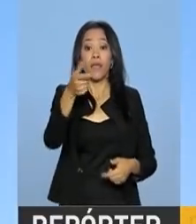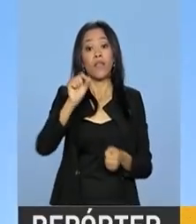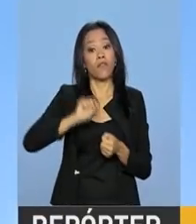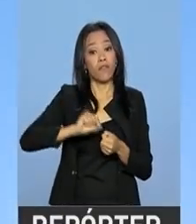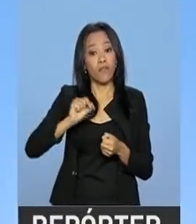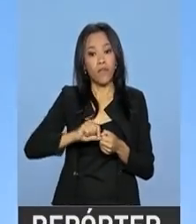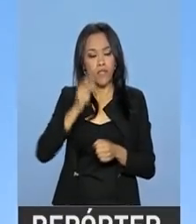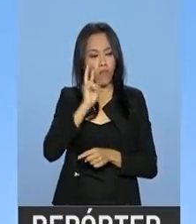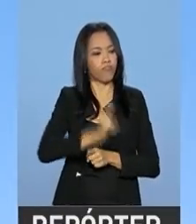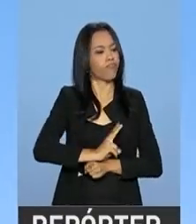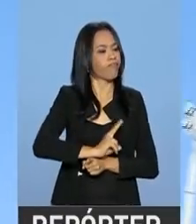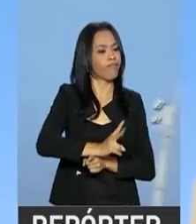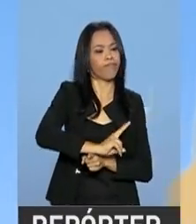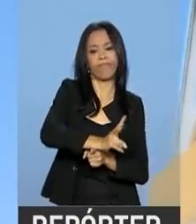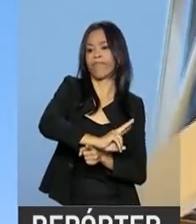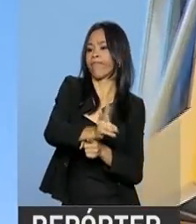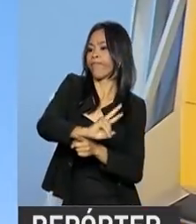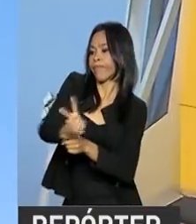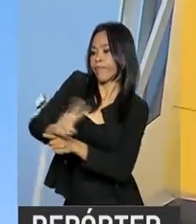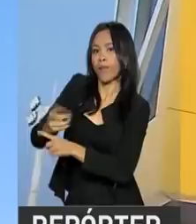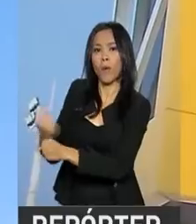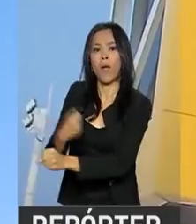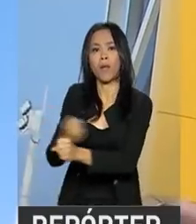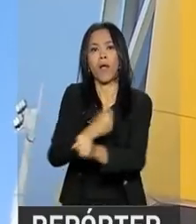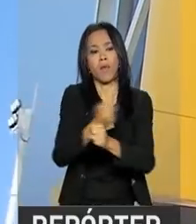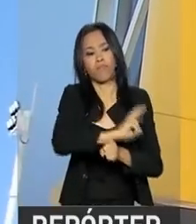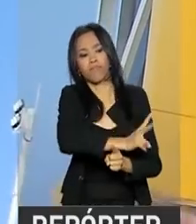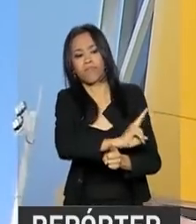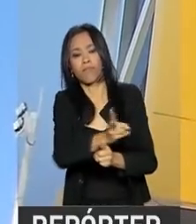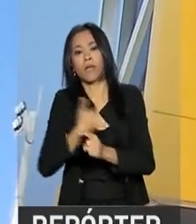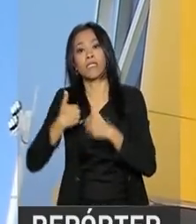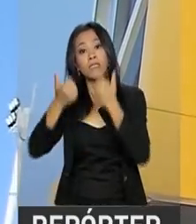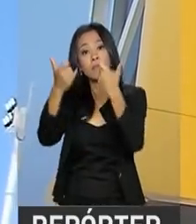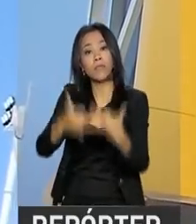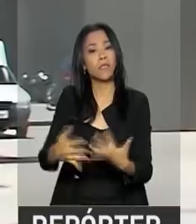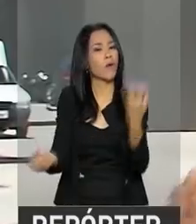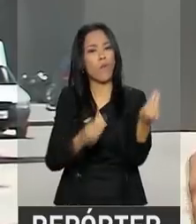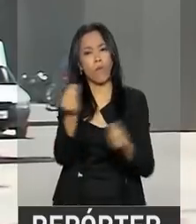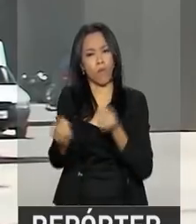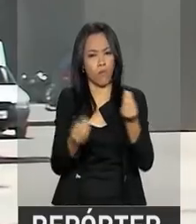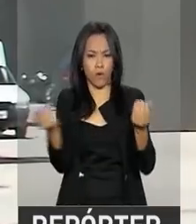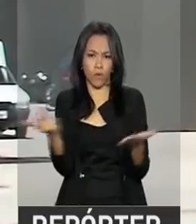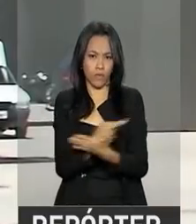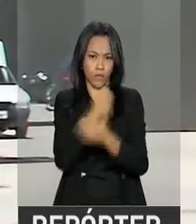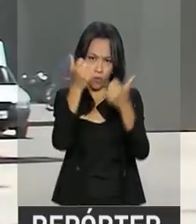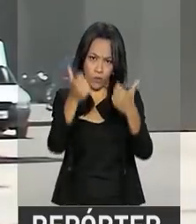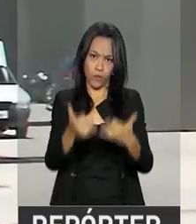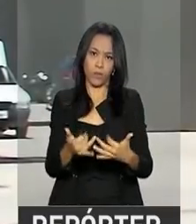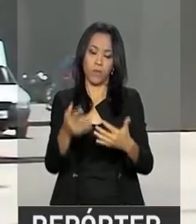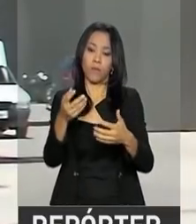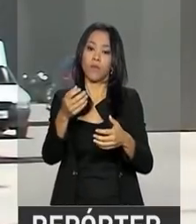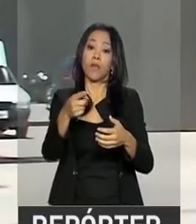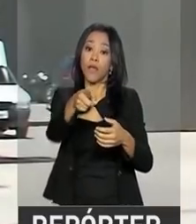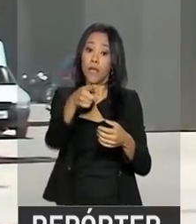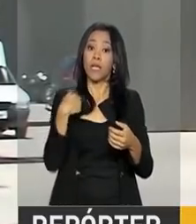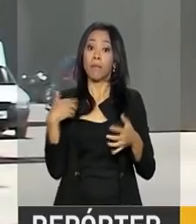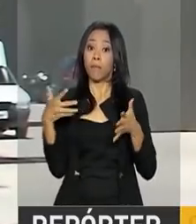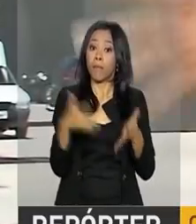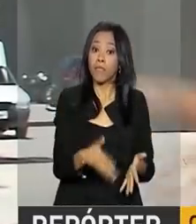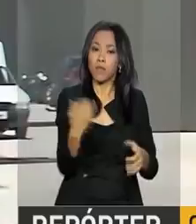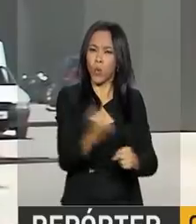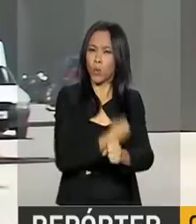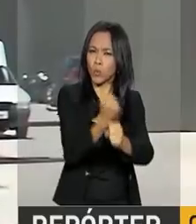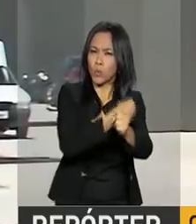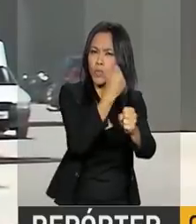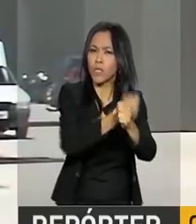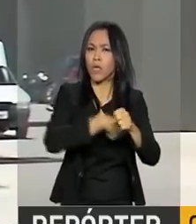a supervisão do canteiro de obras e conta como foi a construção. Eu participei de todas as construções, tanto aqui como a pista de